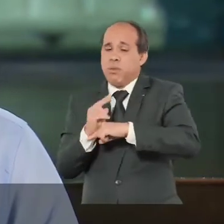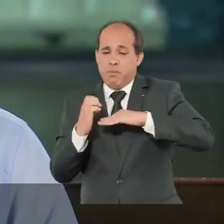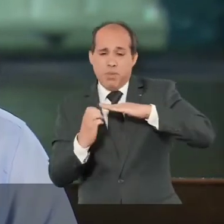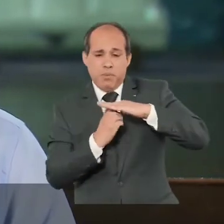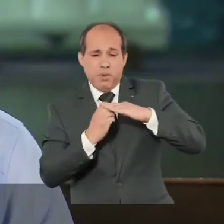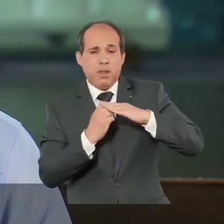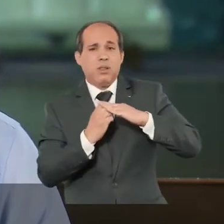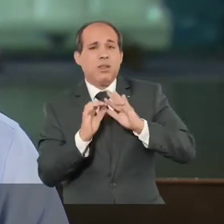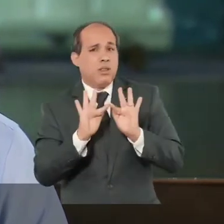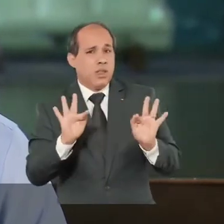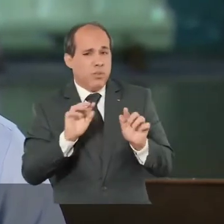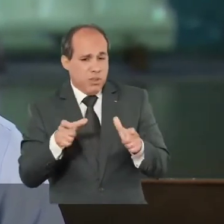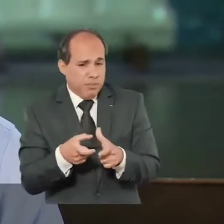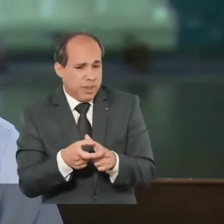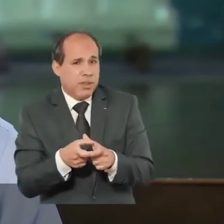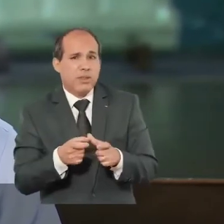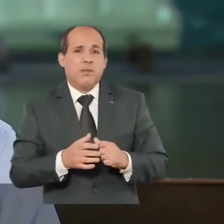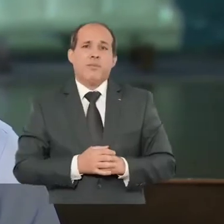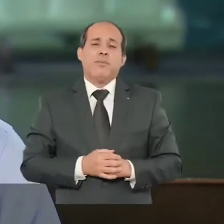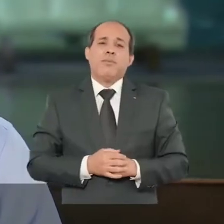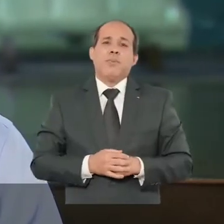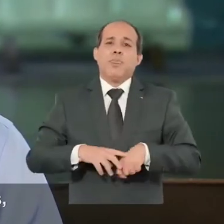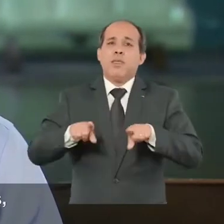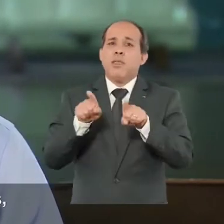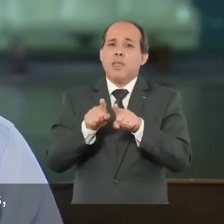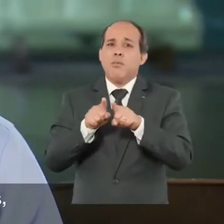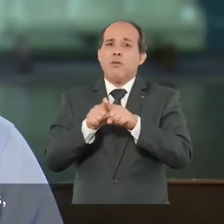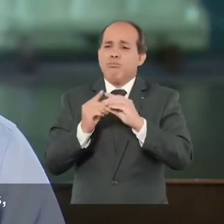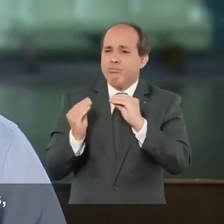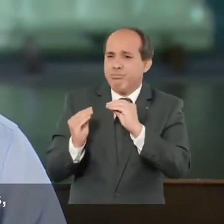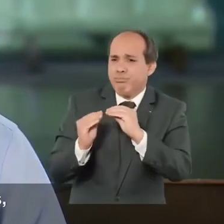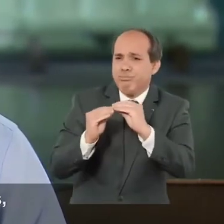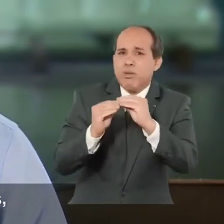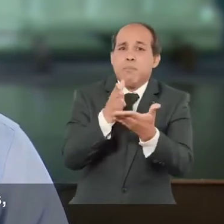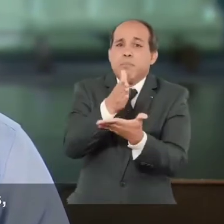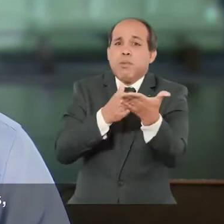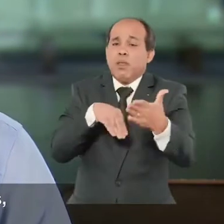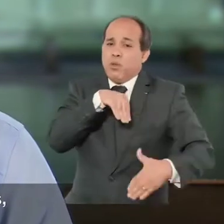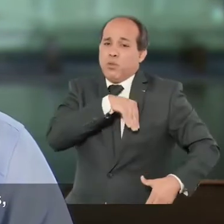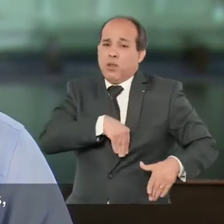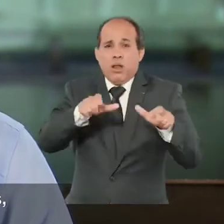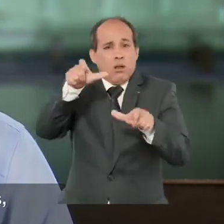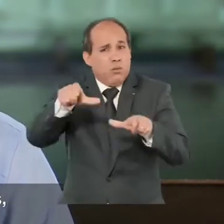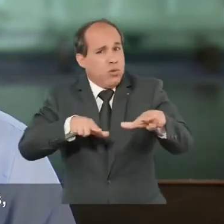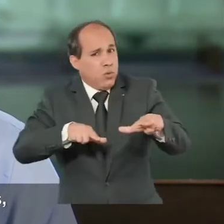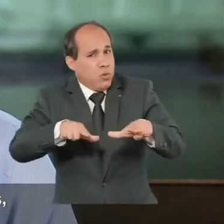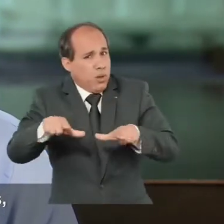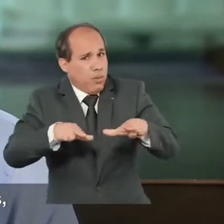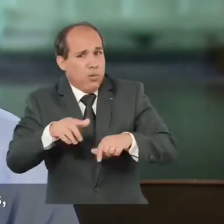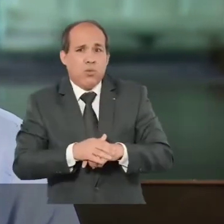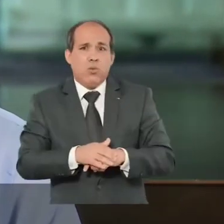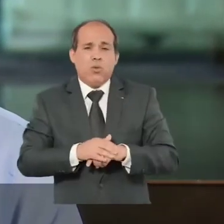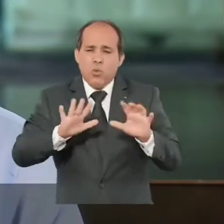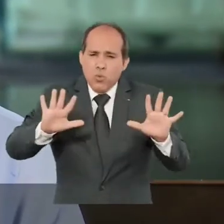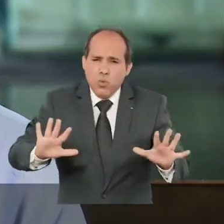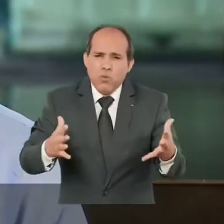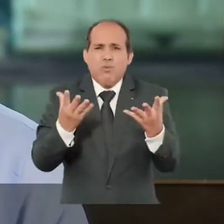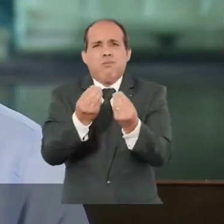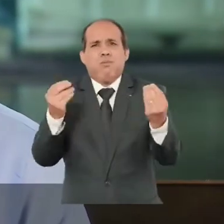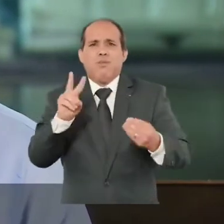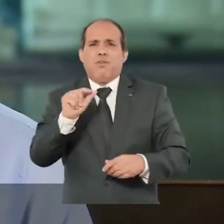crédito para as pequenas e microempresas os temos parte dos salários dos trabalhadores